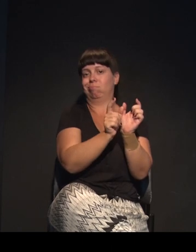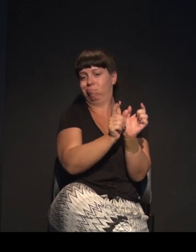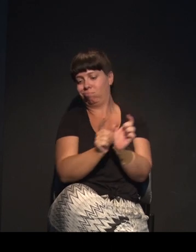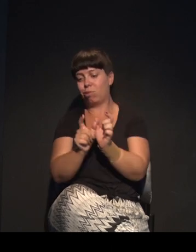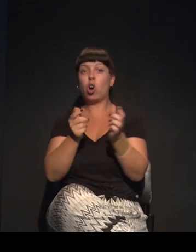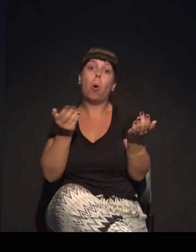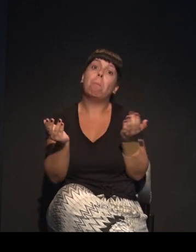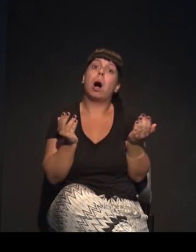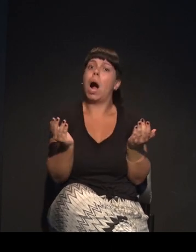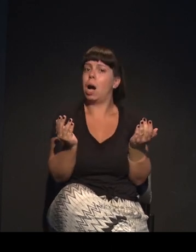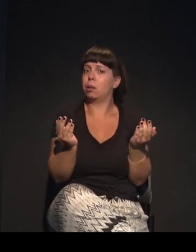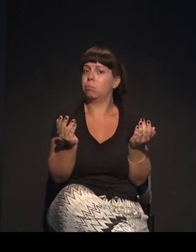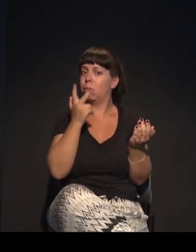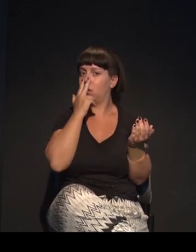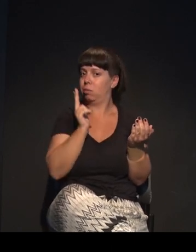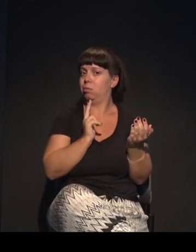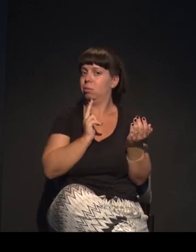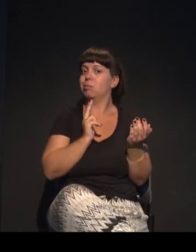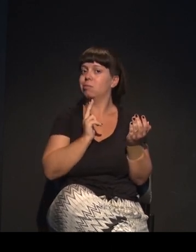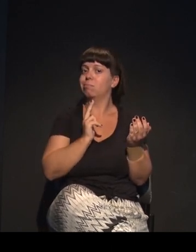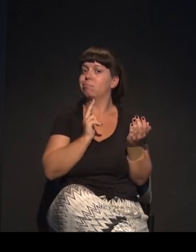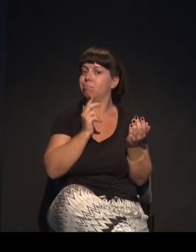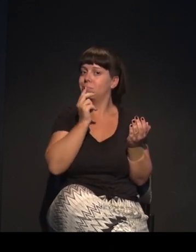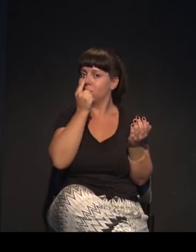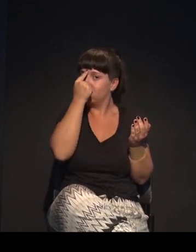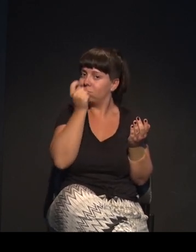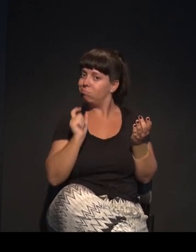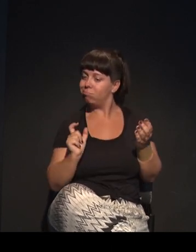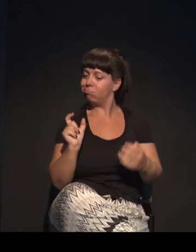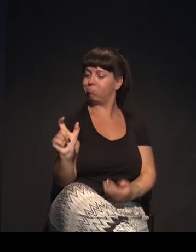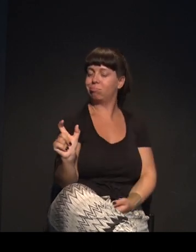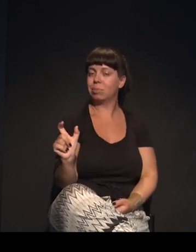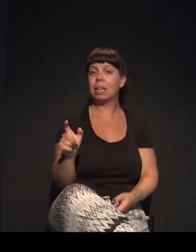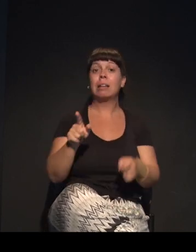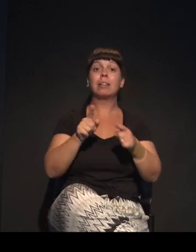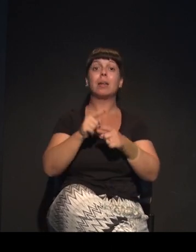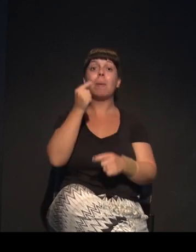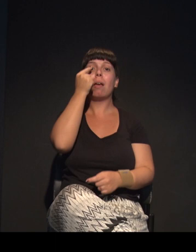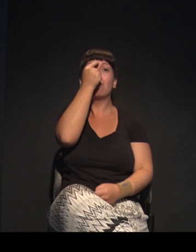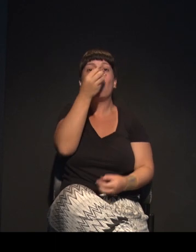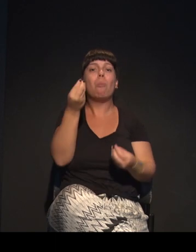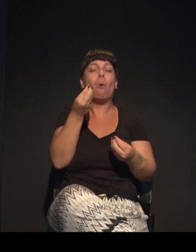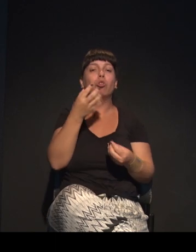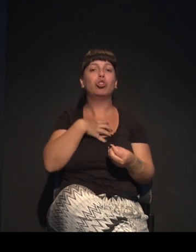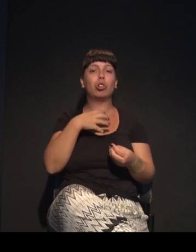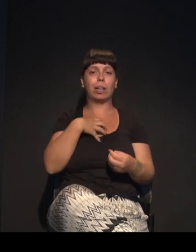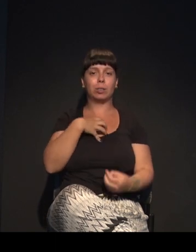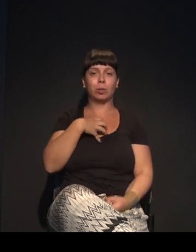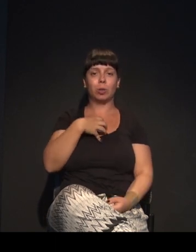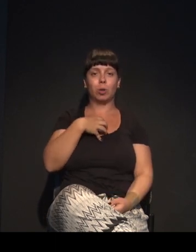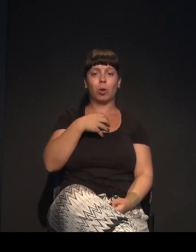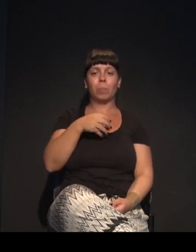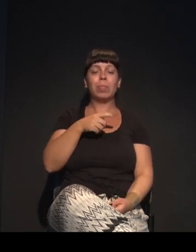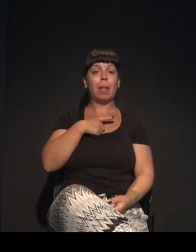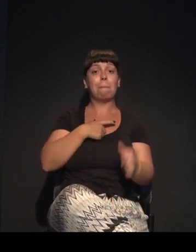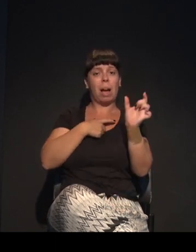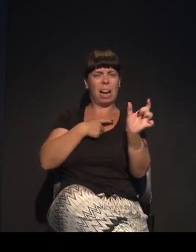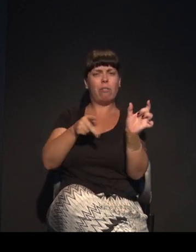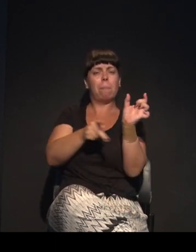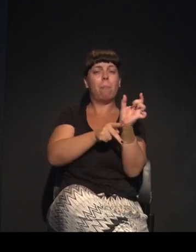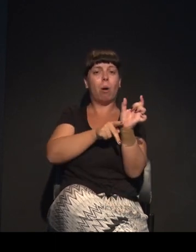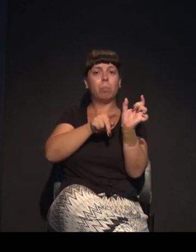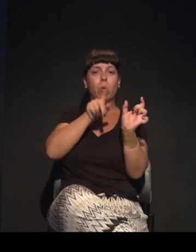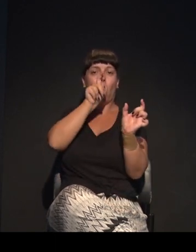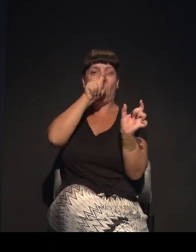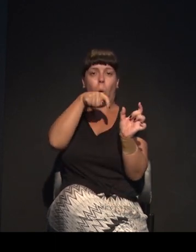comparação assim né e aí também tem pela aparência é kotal isso significa urubu é mas aí